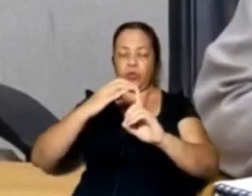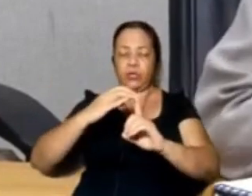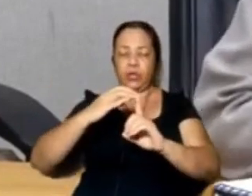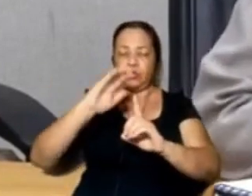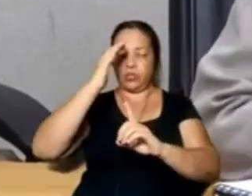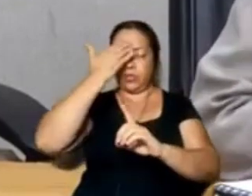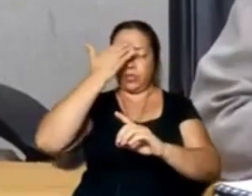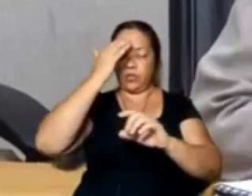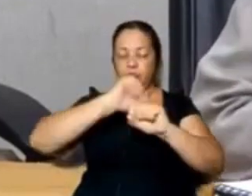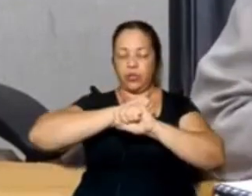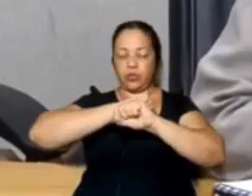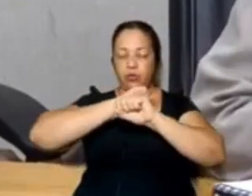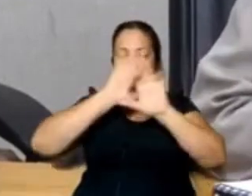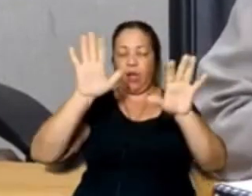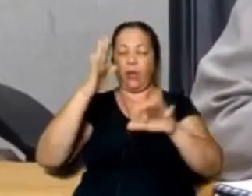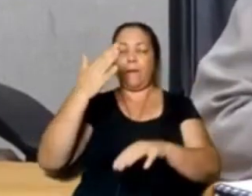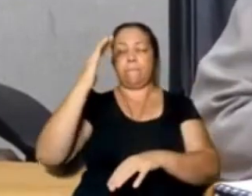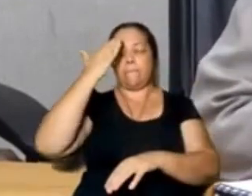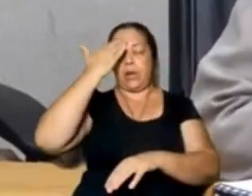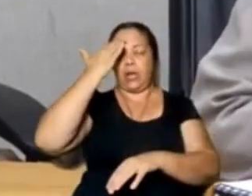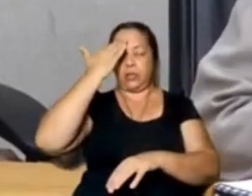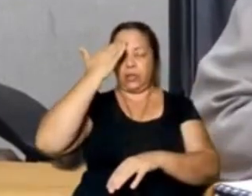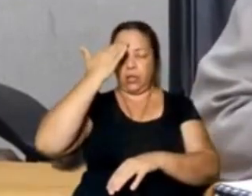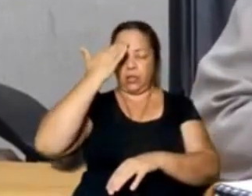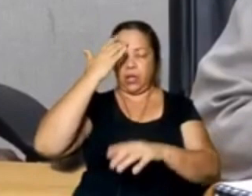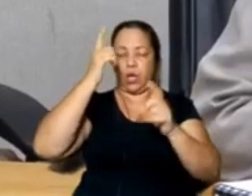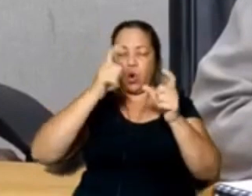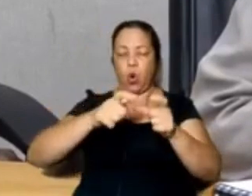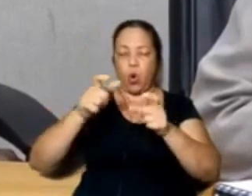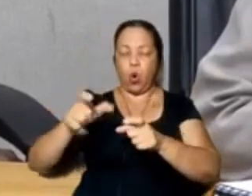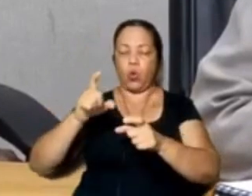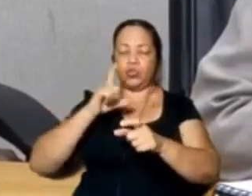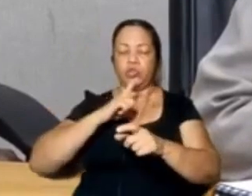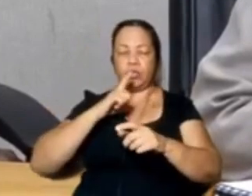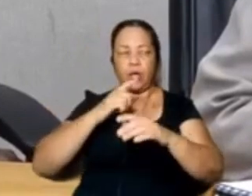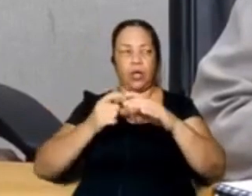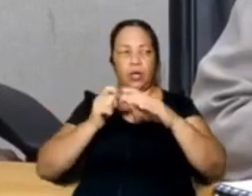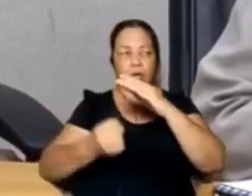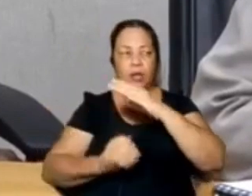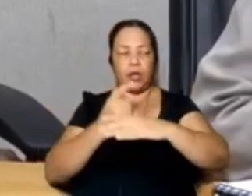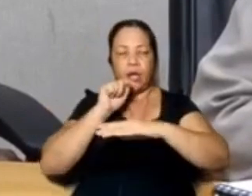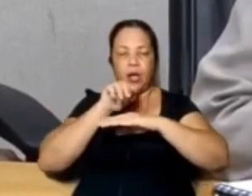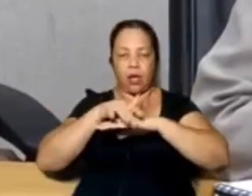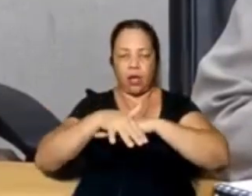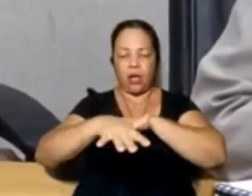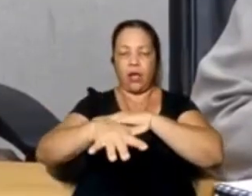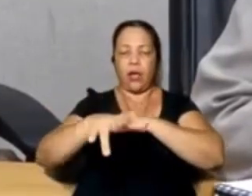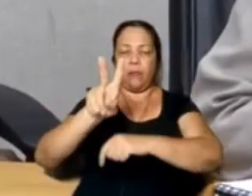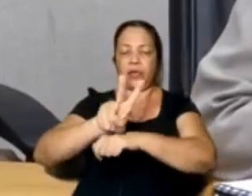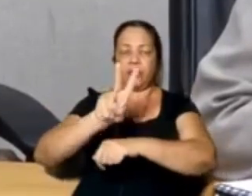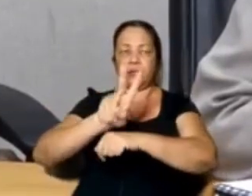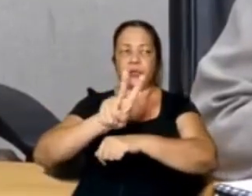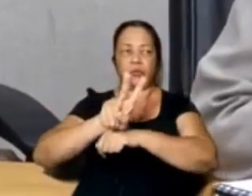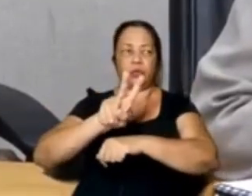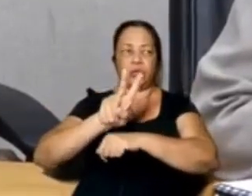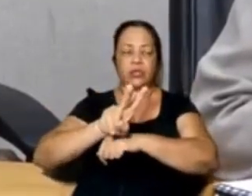mais densidade, para levar adiante a reivindicação da proteção da Serrinha do Paranoá.